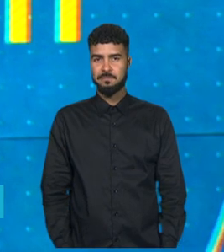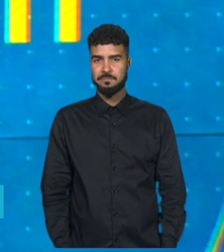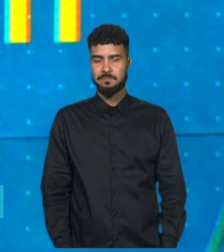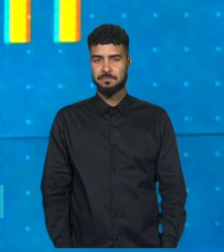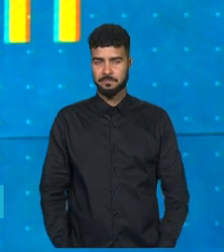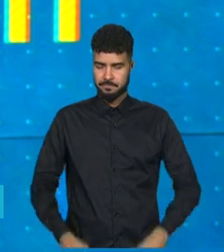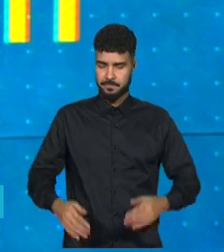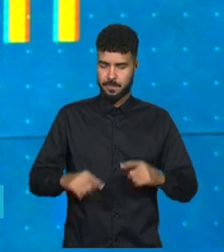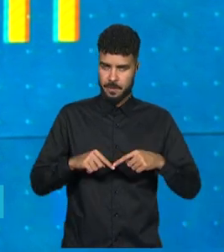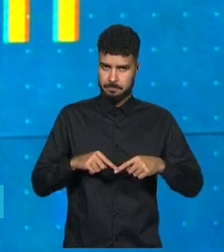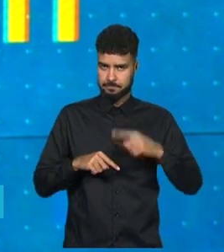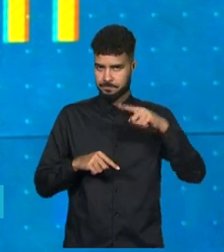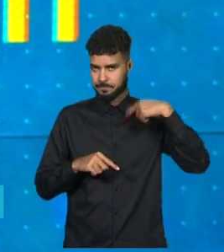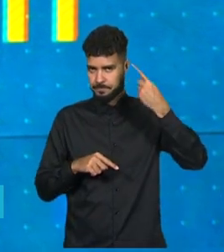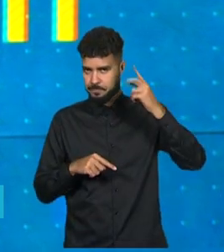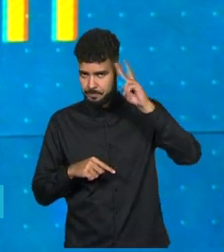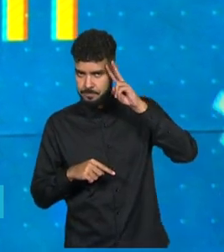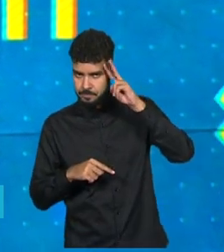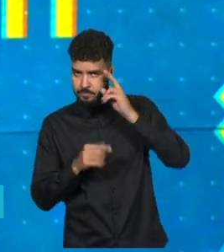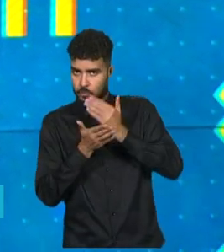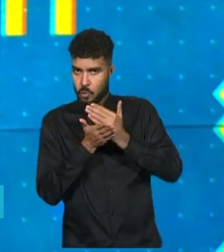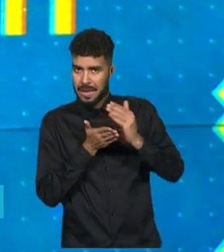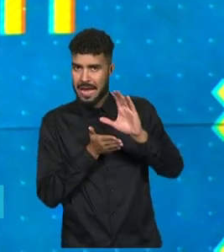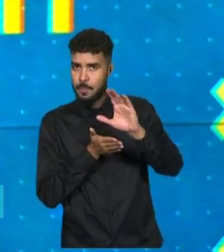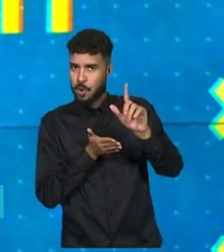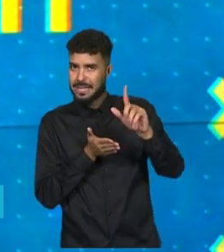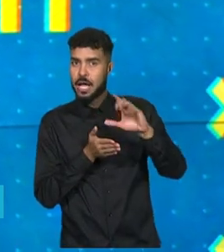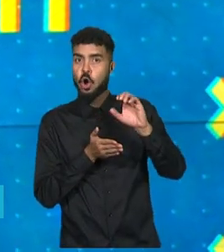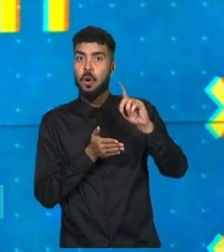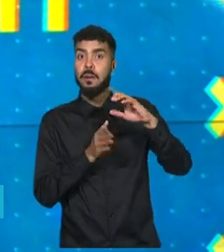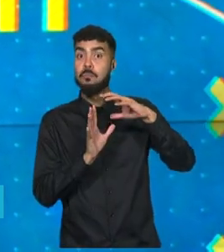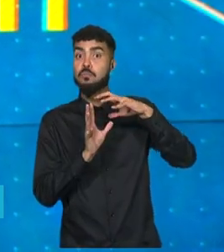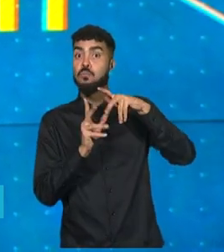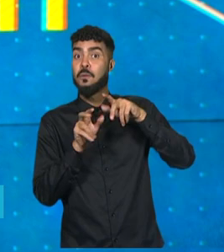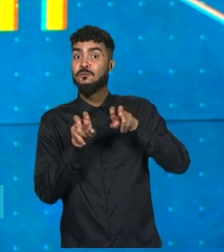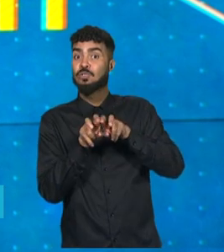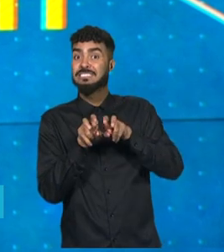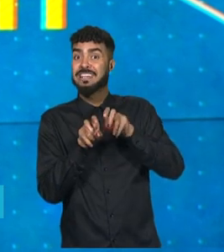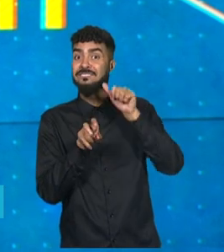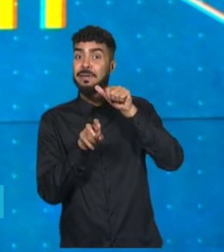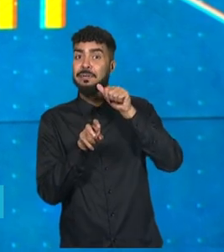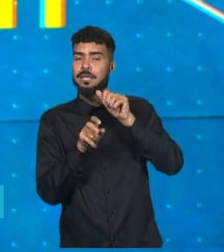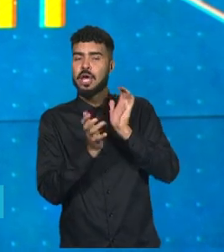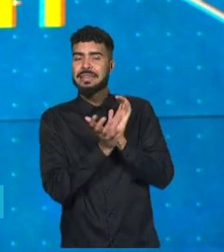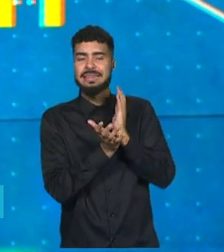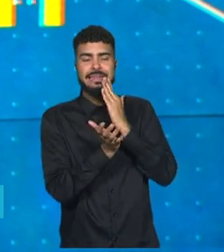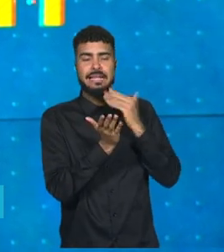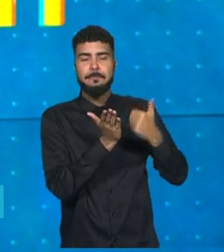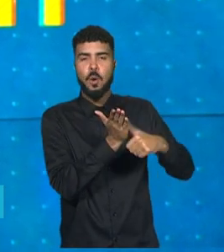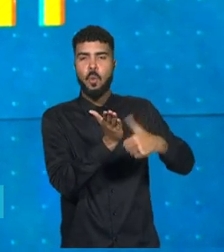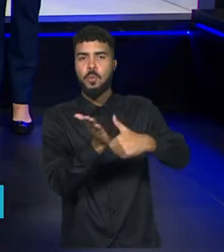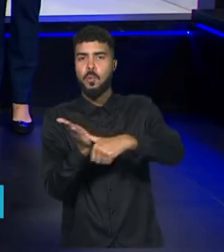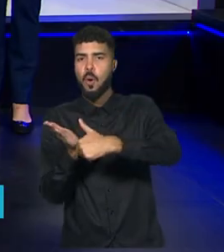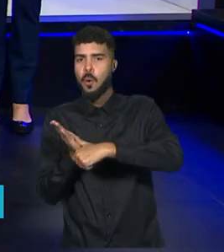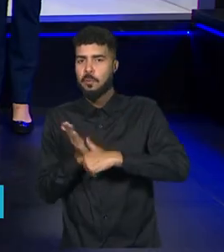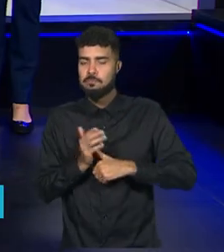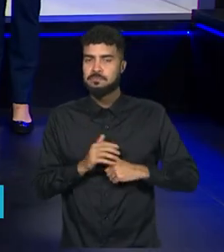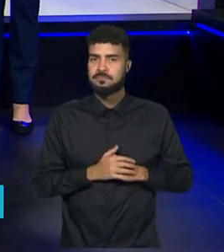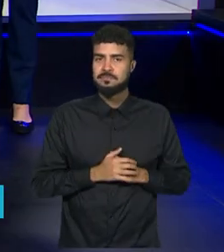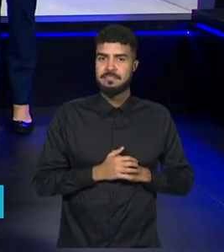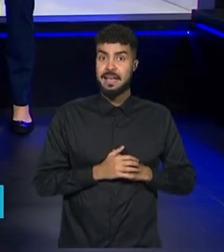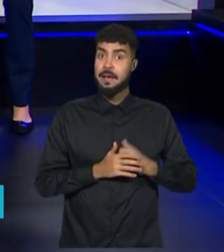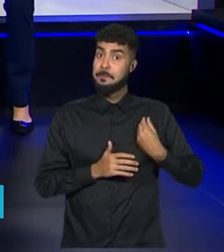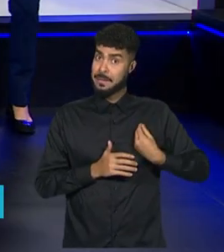E começa na próxima segunda-feira, em Campo Grande, a Copa Mundo de Futsal Feminino entre clubes. E vão